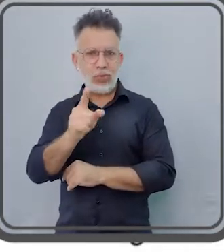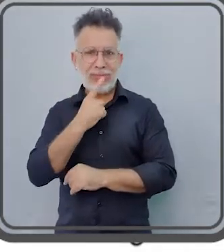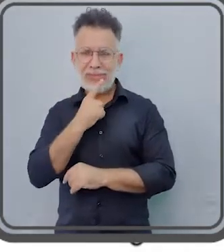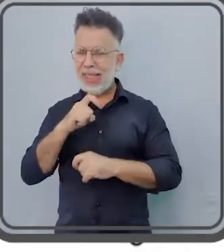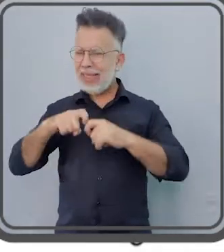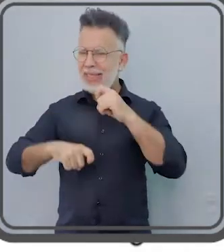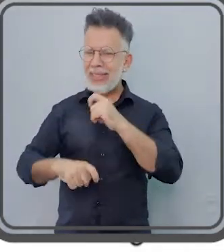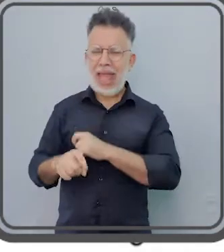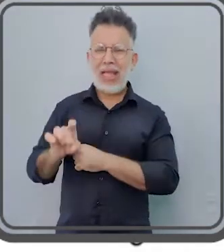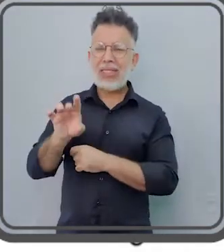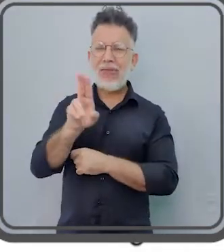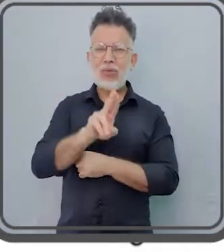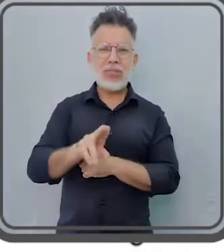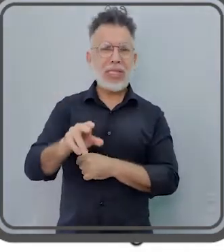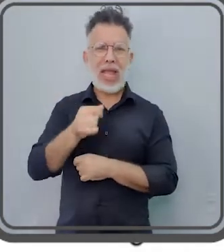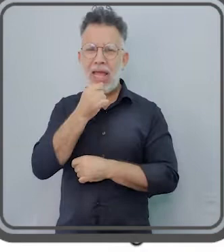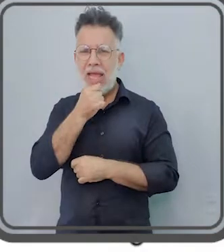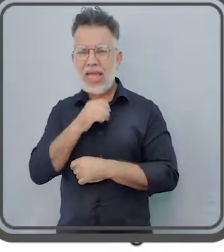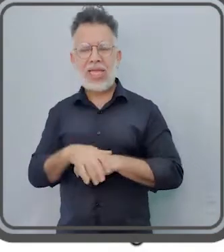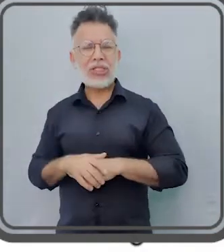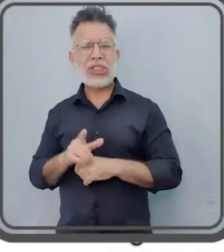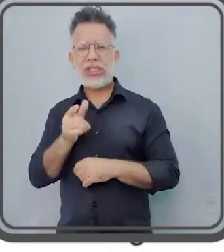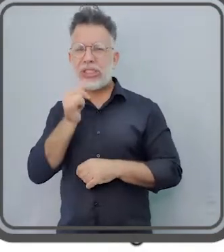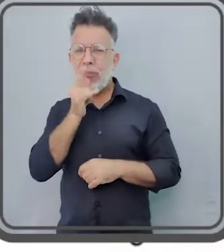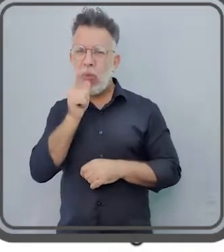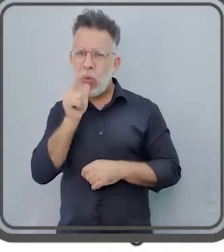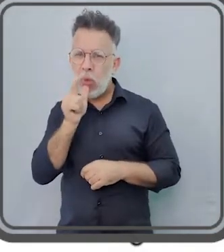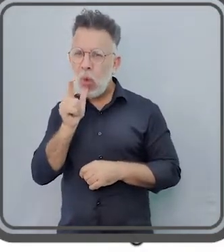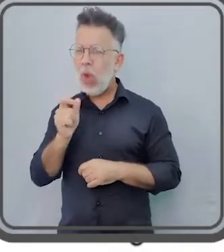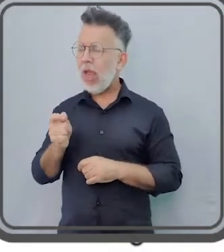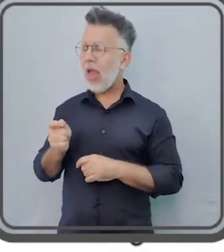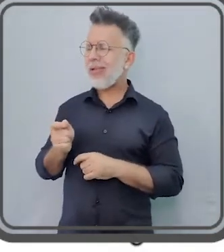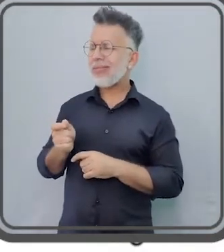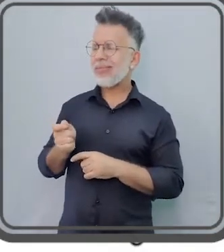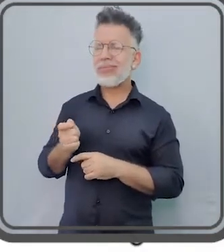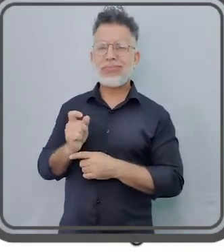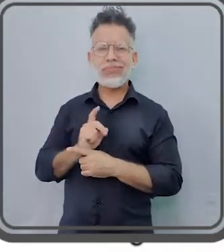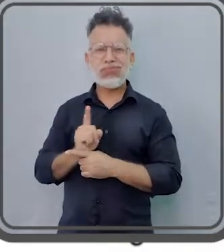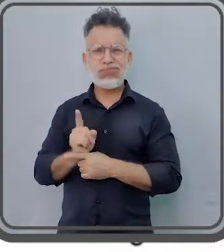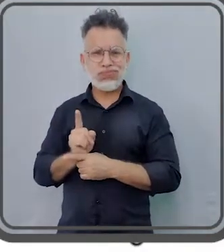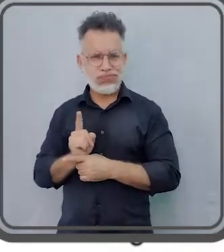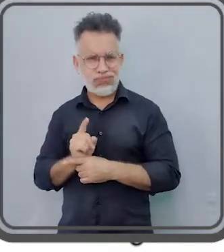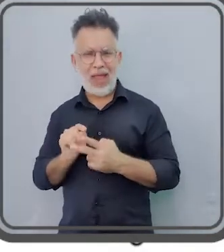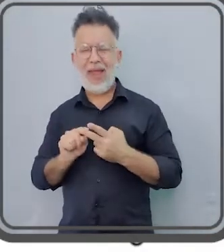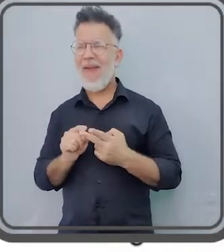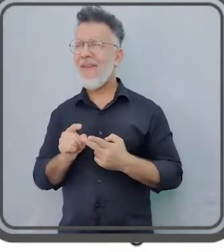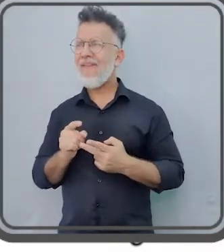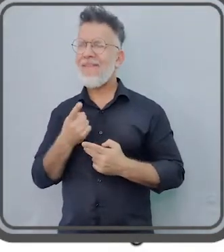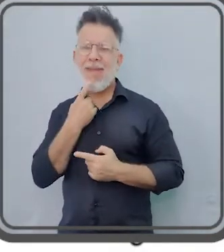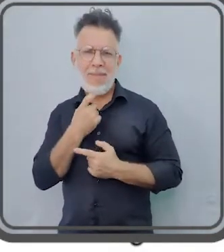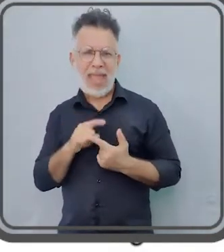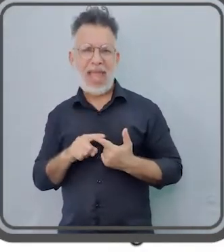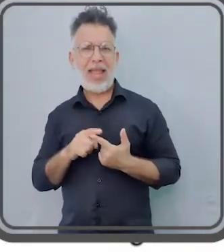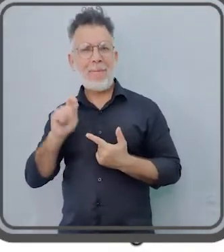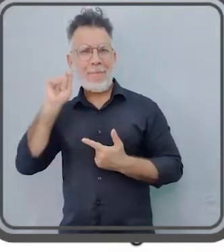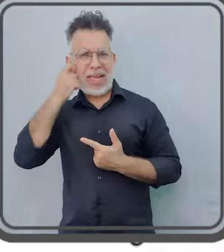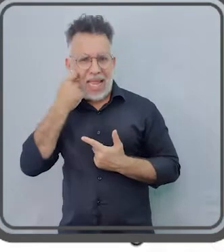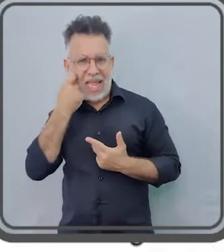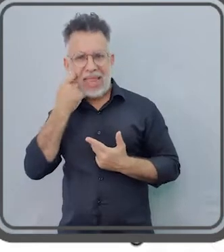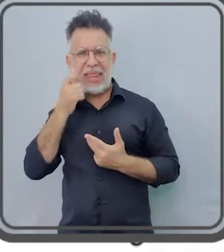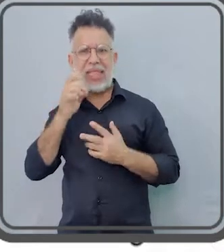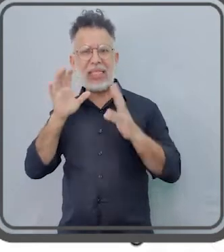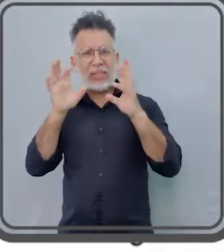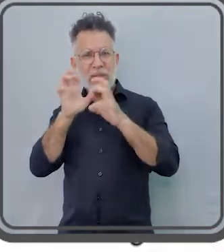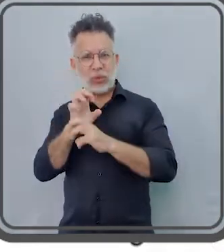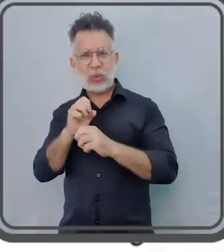é necessariamente vibrador, é uma coisa vermelha, preta, de escuro, no fundo do quarto, assim, sabe? Sexualidade